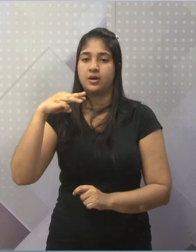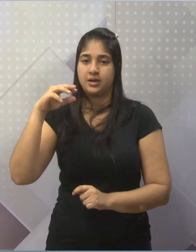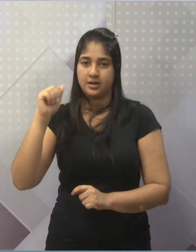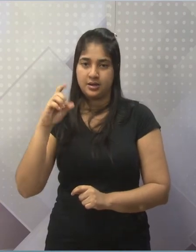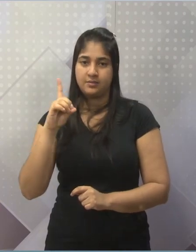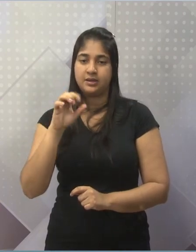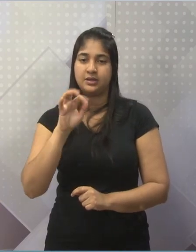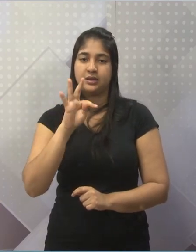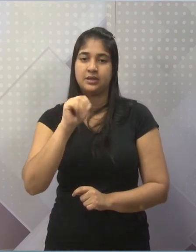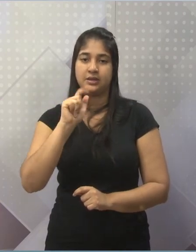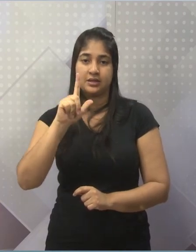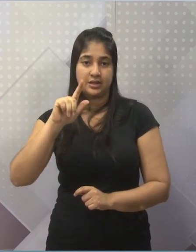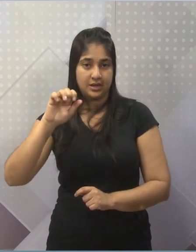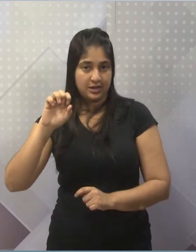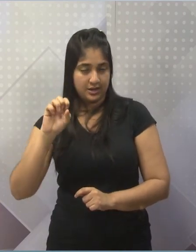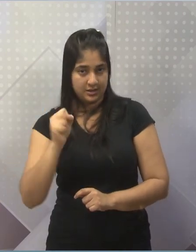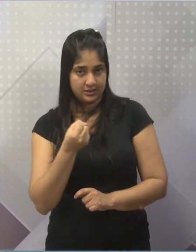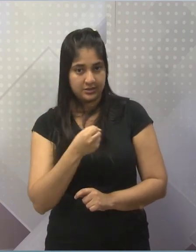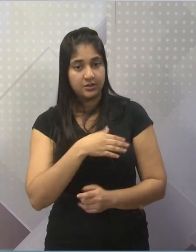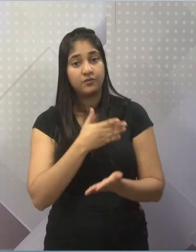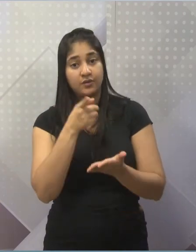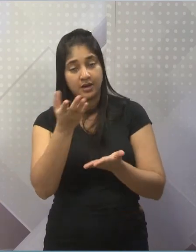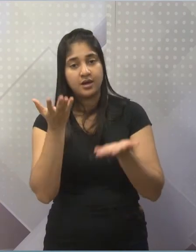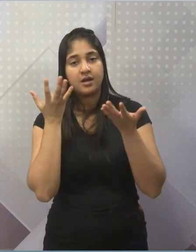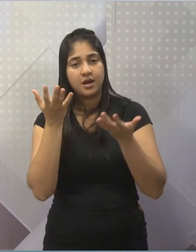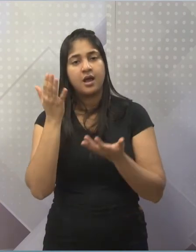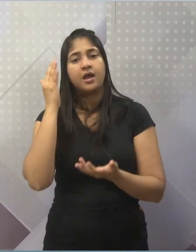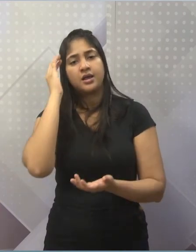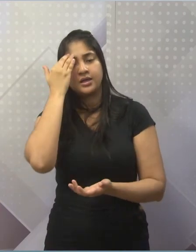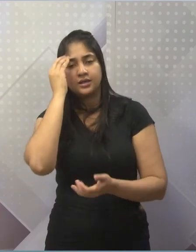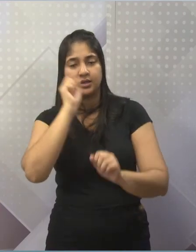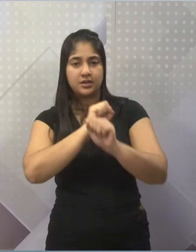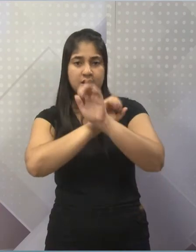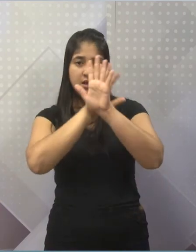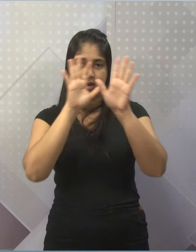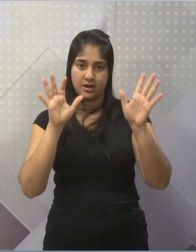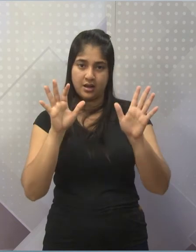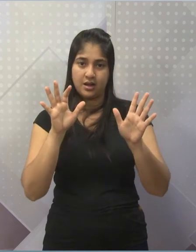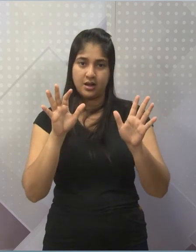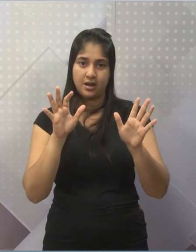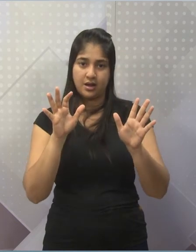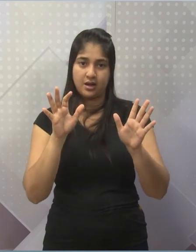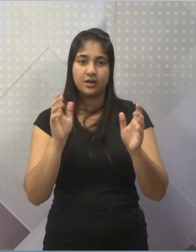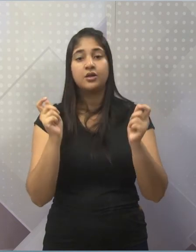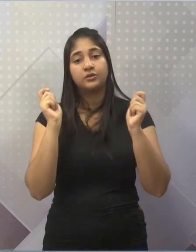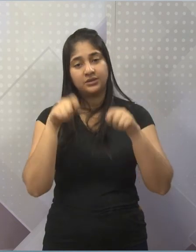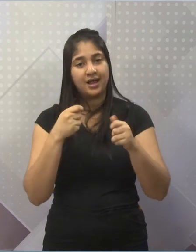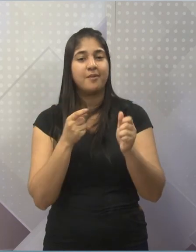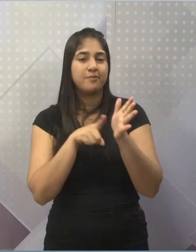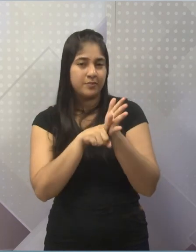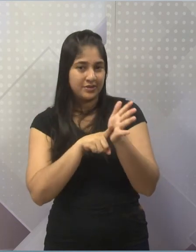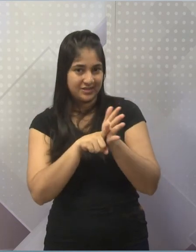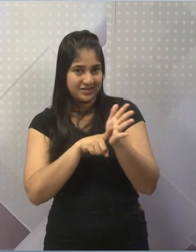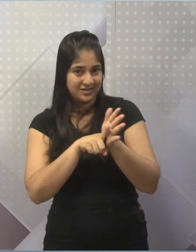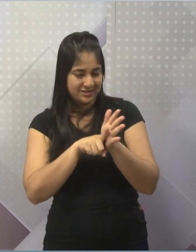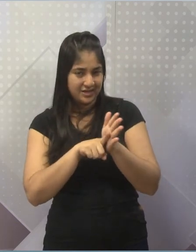para aqueles que quiserem começar a entender o Teorema de Thales, vocês ganham um tempinho até a minha próxima aula,